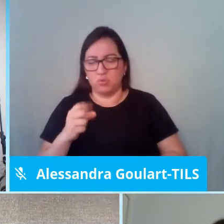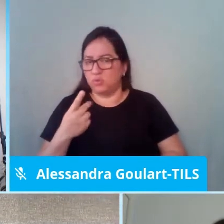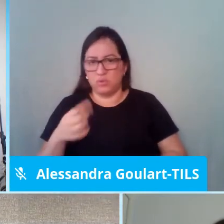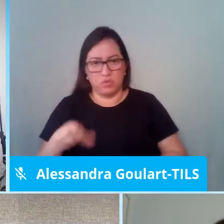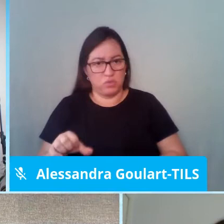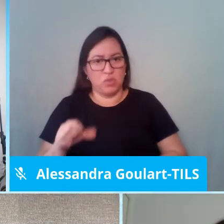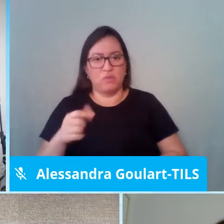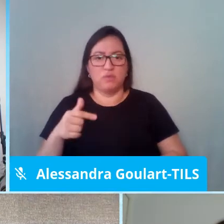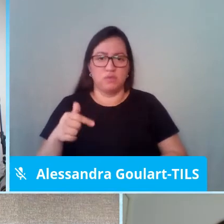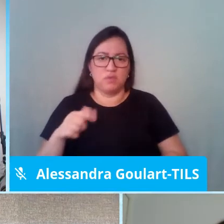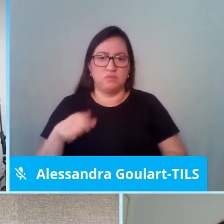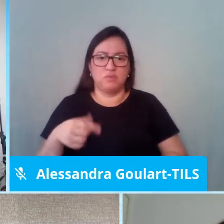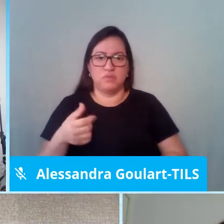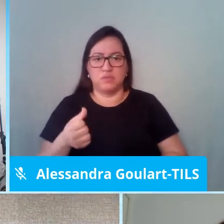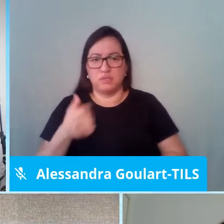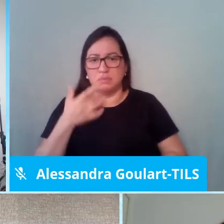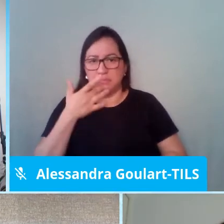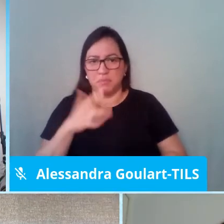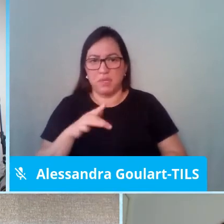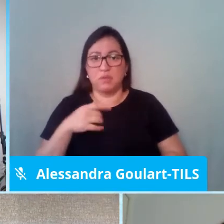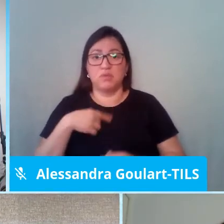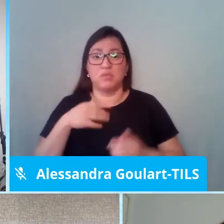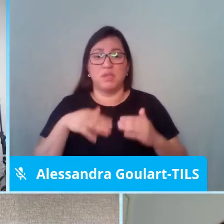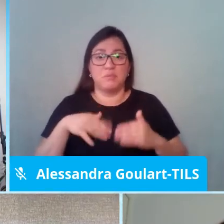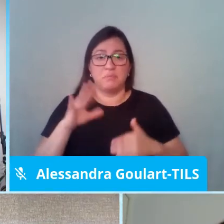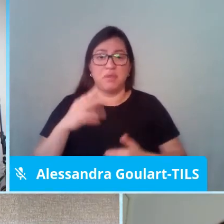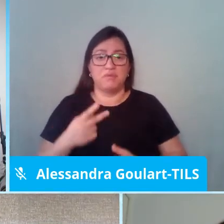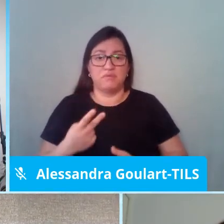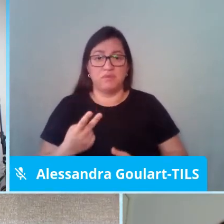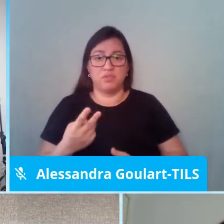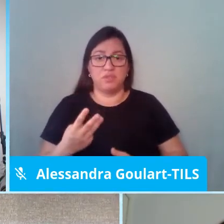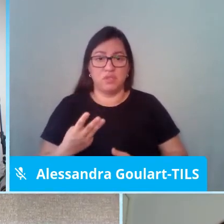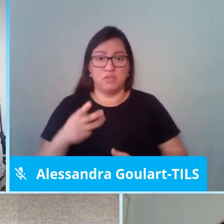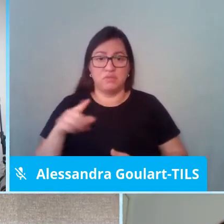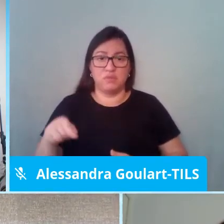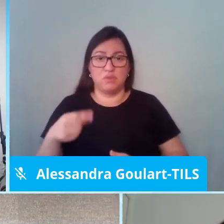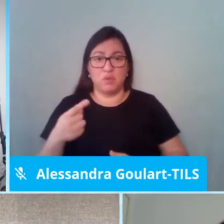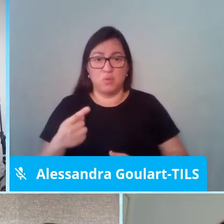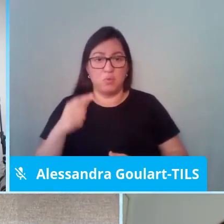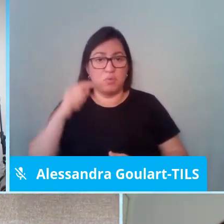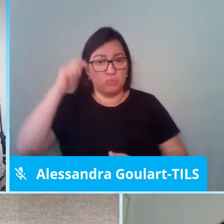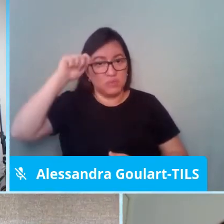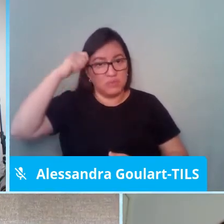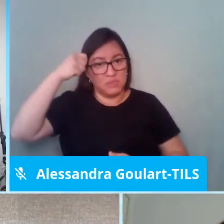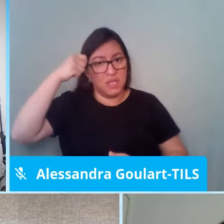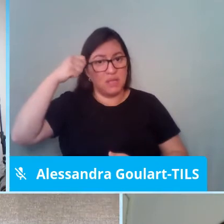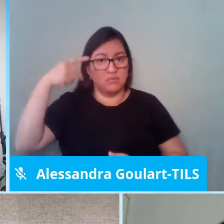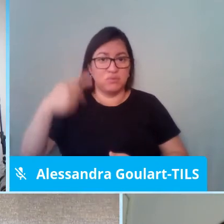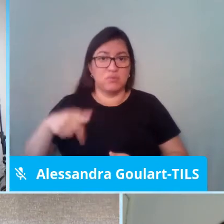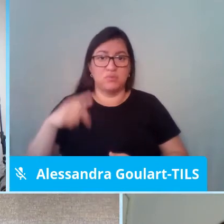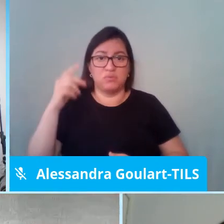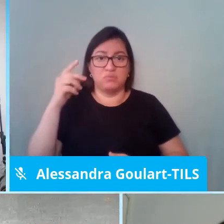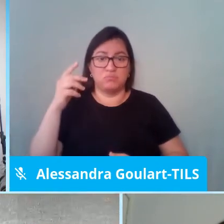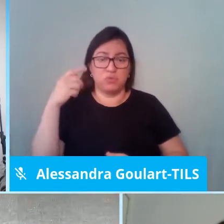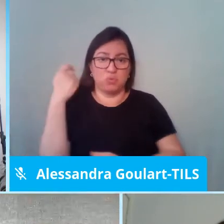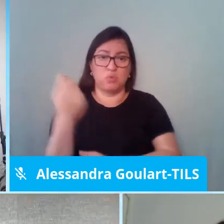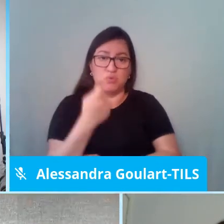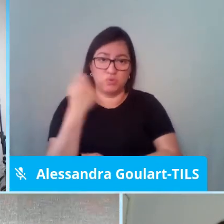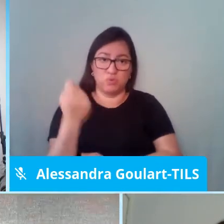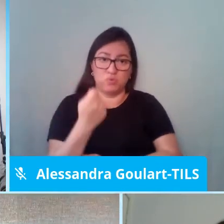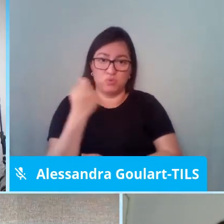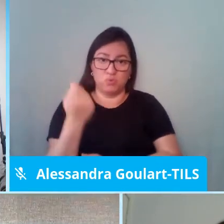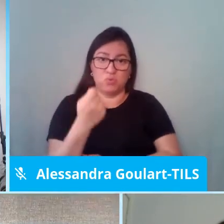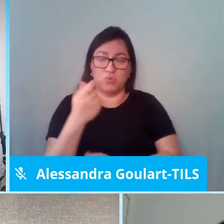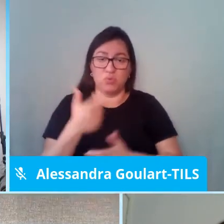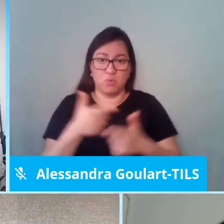67,6% de pessoas brancas, enquanto a gente tem 23,1% de pessoas negras no Rio Grande do Sul, sendo que a nossa concentração de